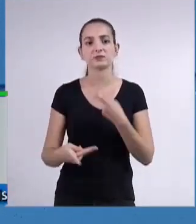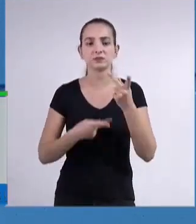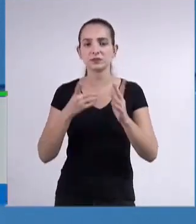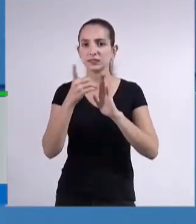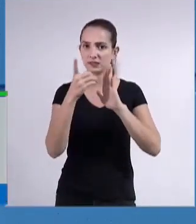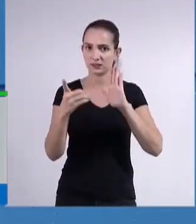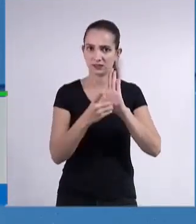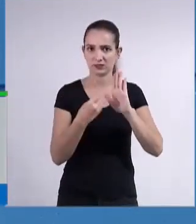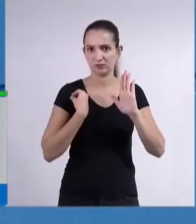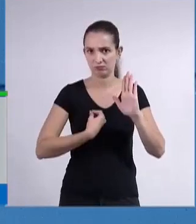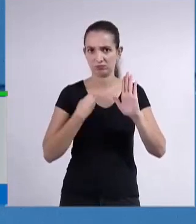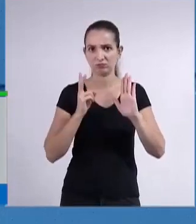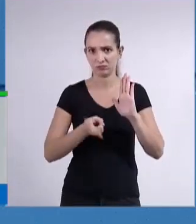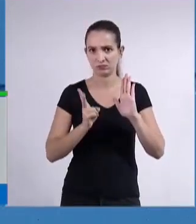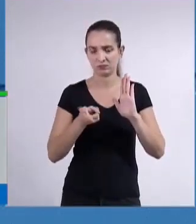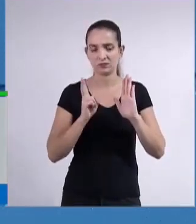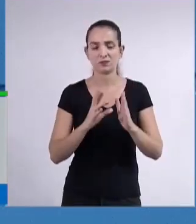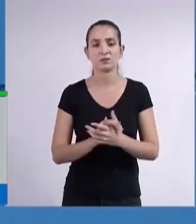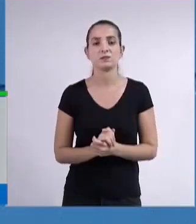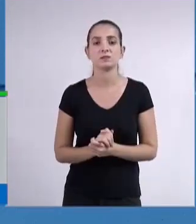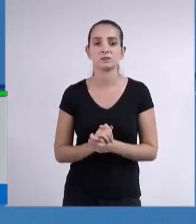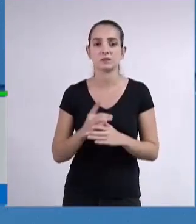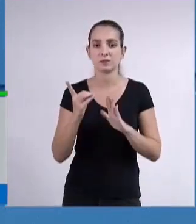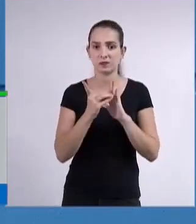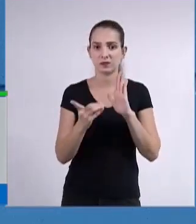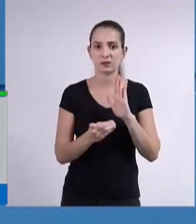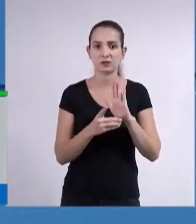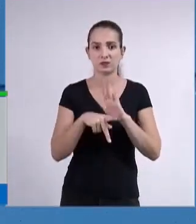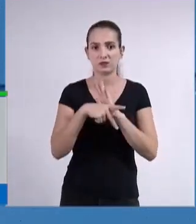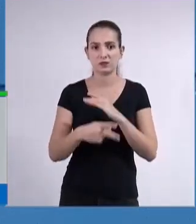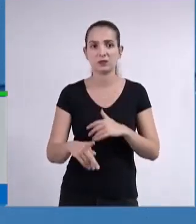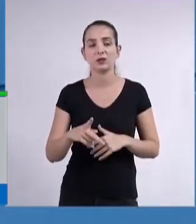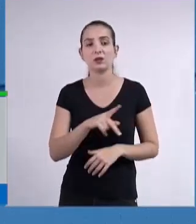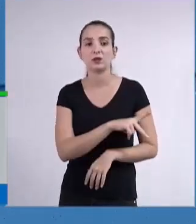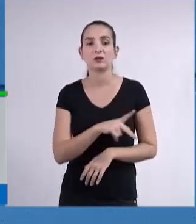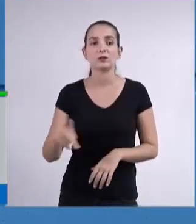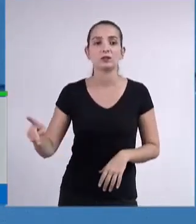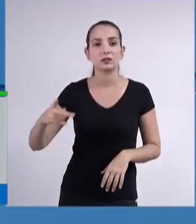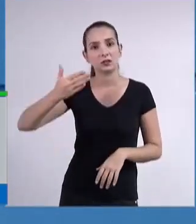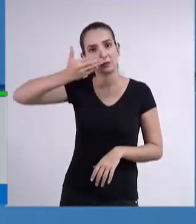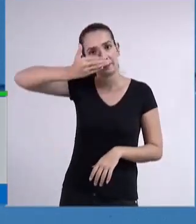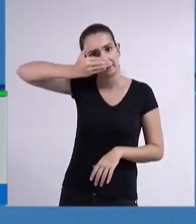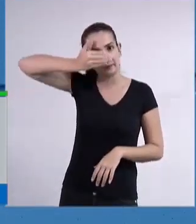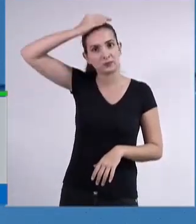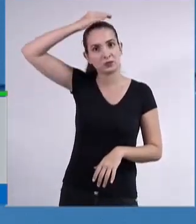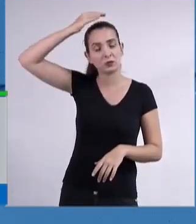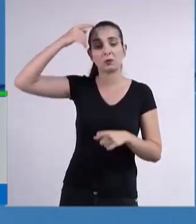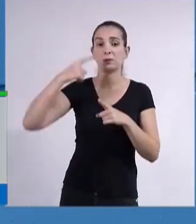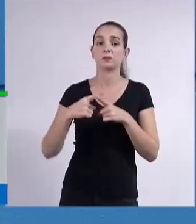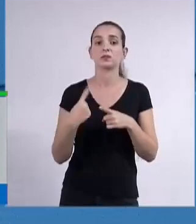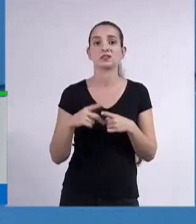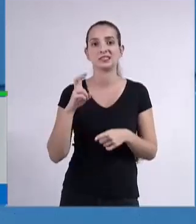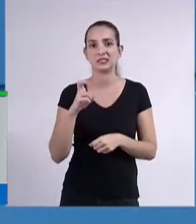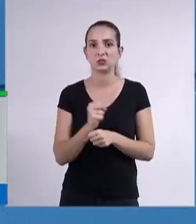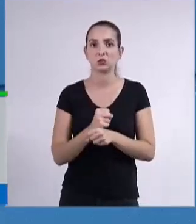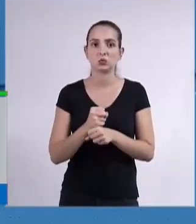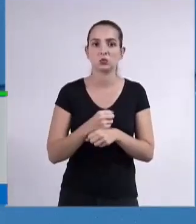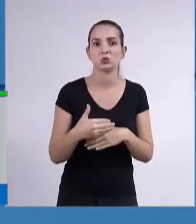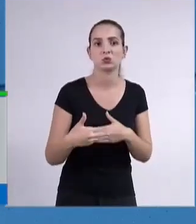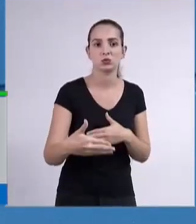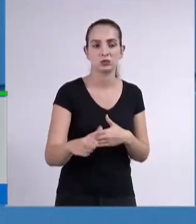em vigor, que foi editado pelo presidente Michel Temer, para que em 5 anos haja